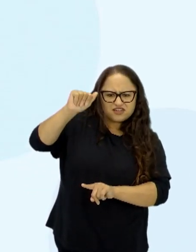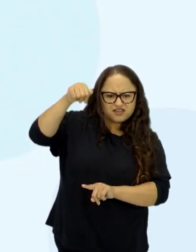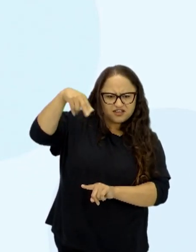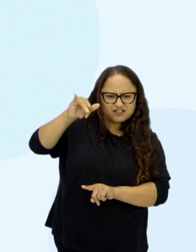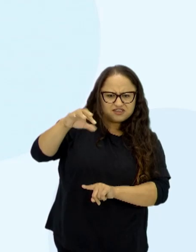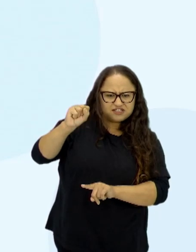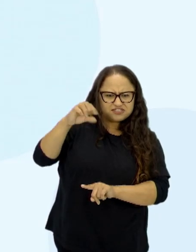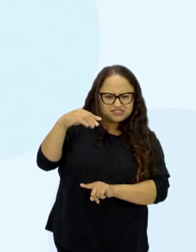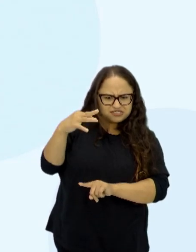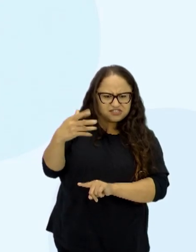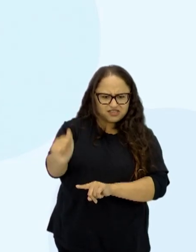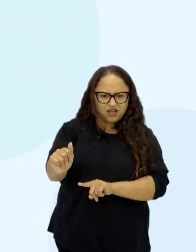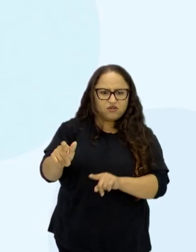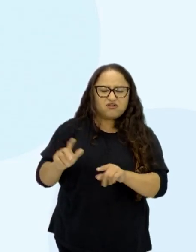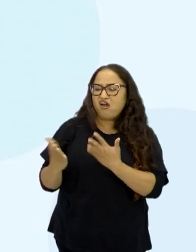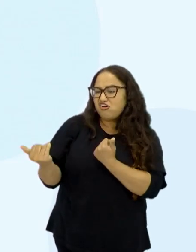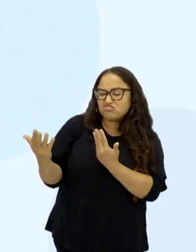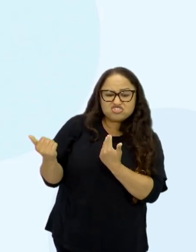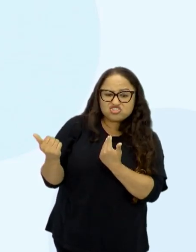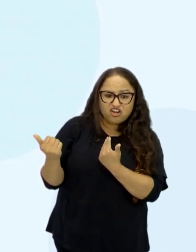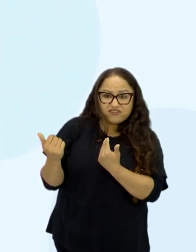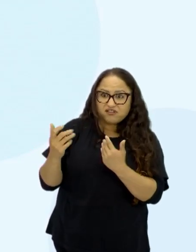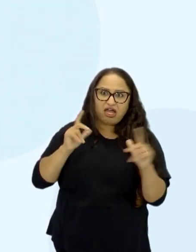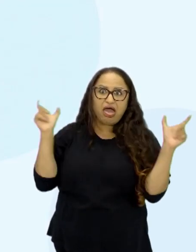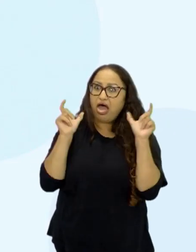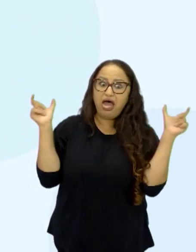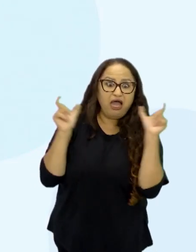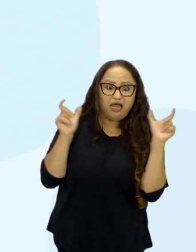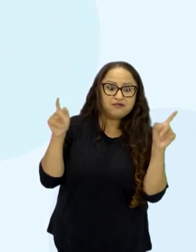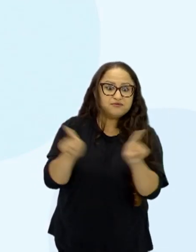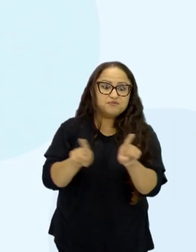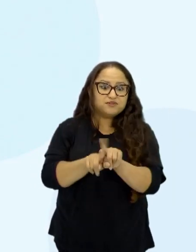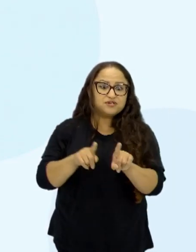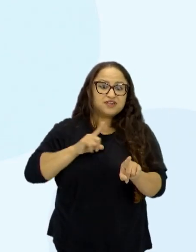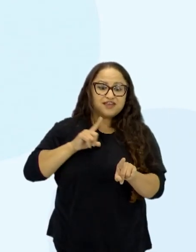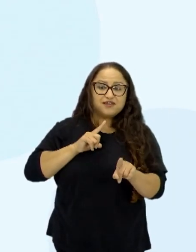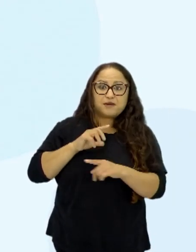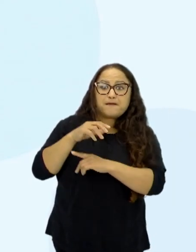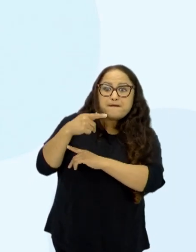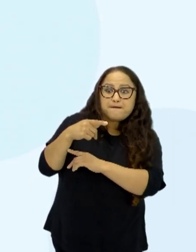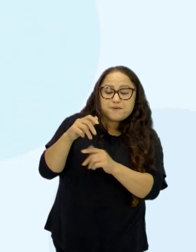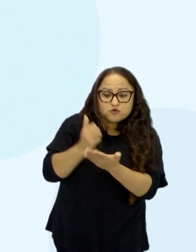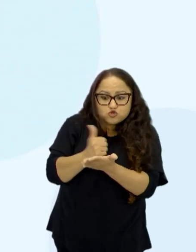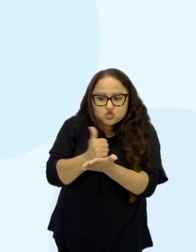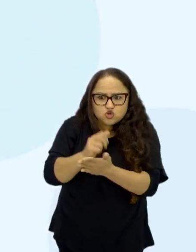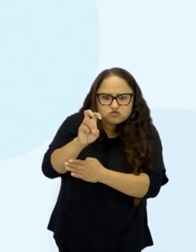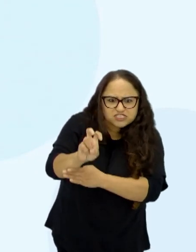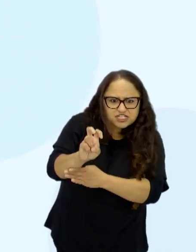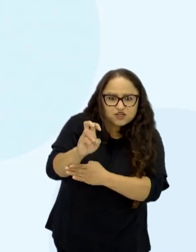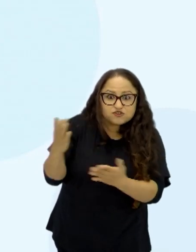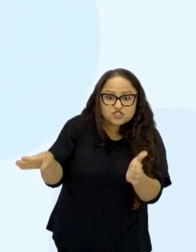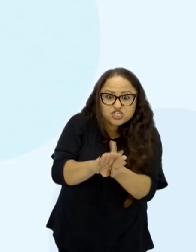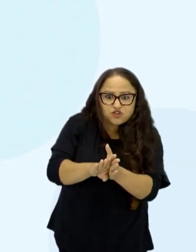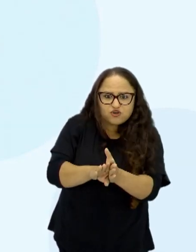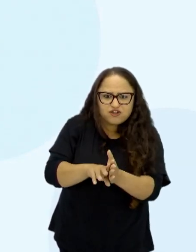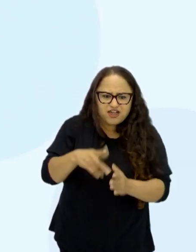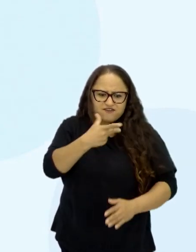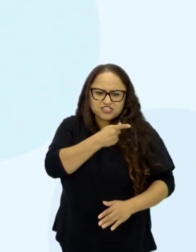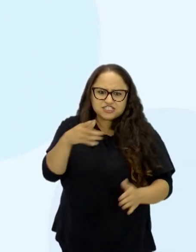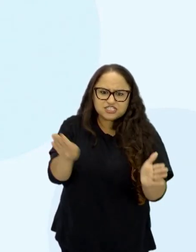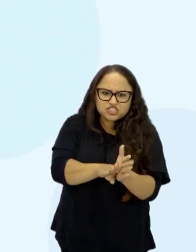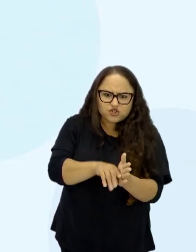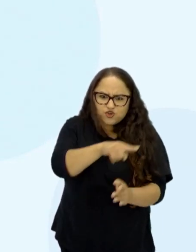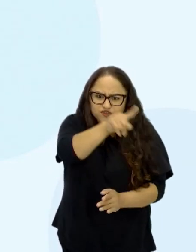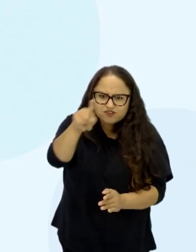jovem surtou porque o PlayStation 5 chegou. O jovem vacinou. Será que a festa voltou? Será que tudo passou? Você marcha,